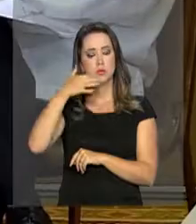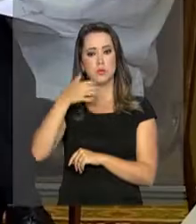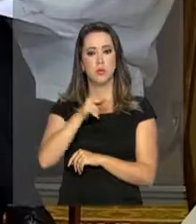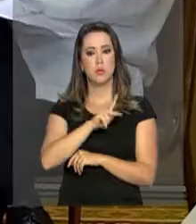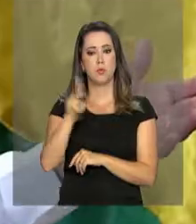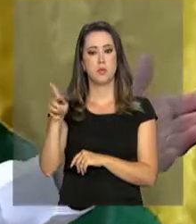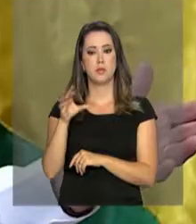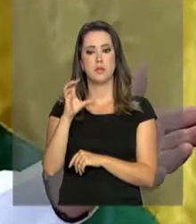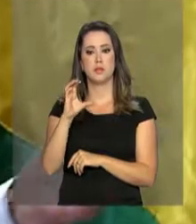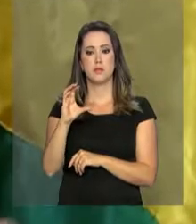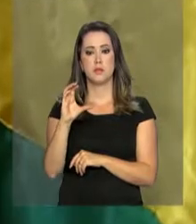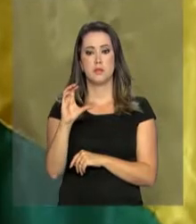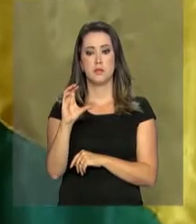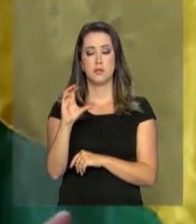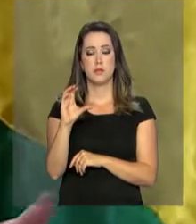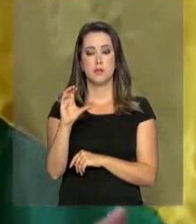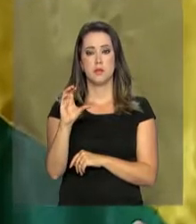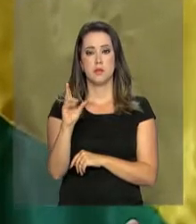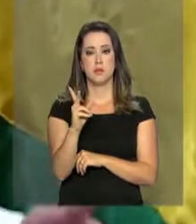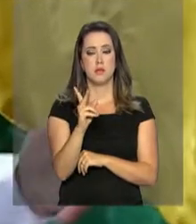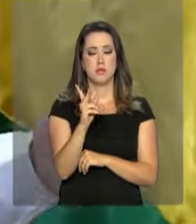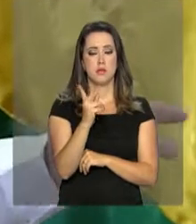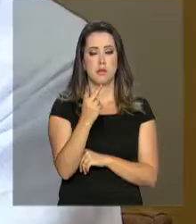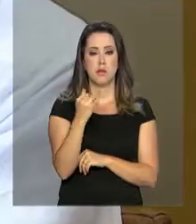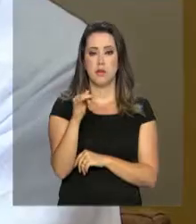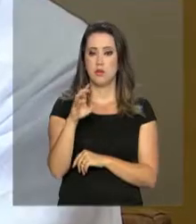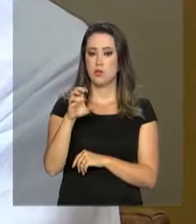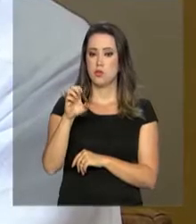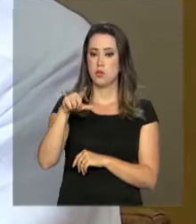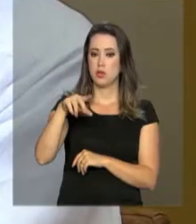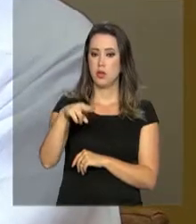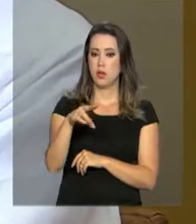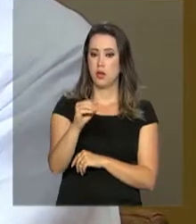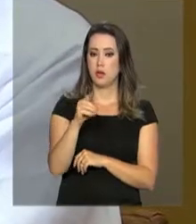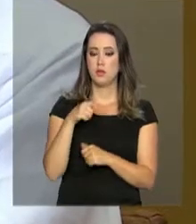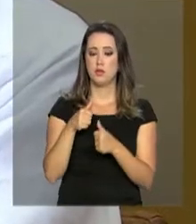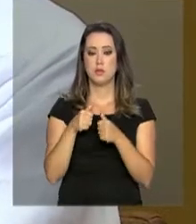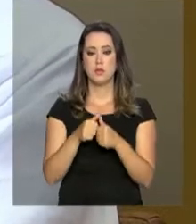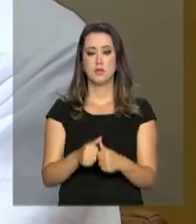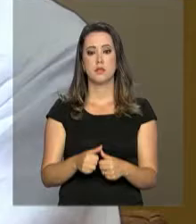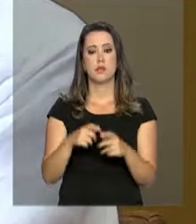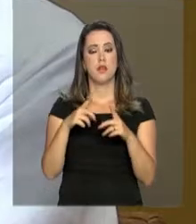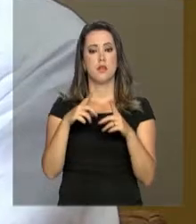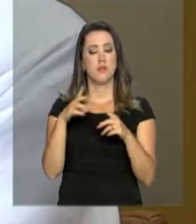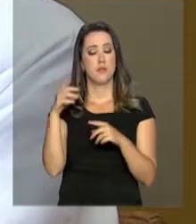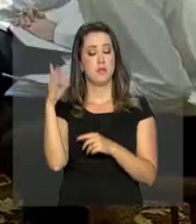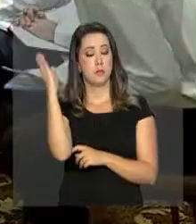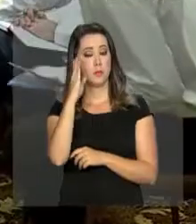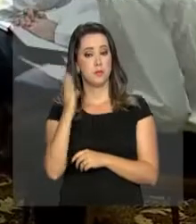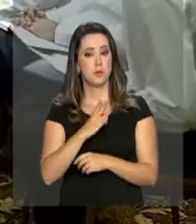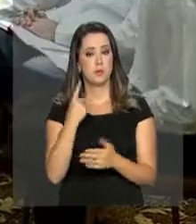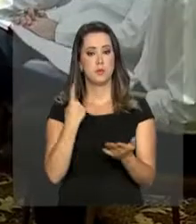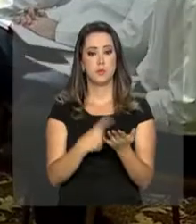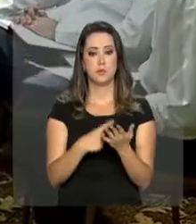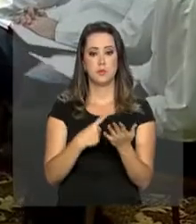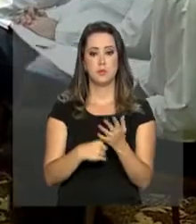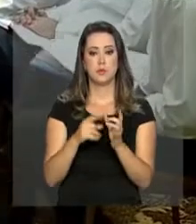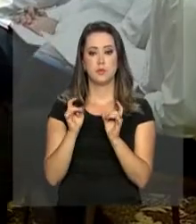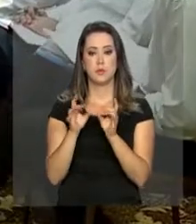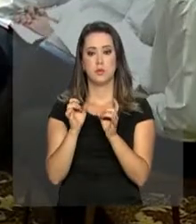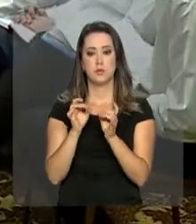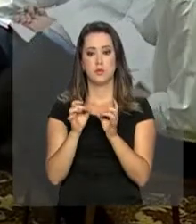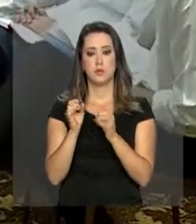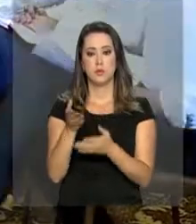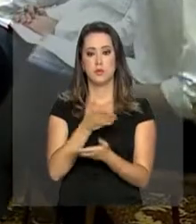chileno Sebastián Piñera. Sebastián Piñera que esteve no Brasil em abril, quando se iniciaram as negociações para um acordo de livre comércio, dessa